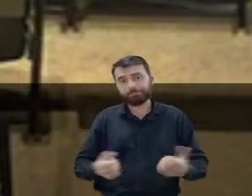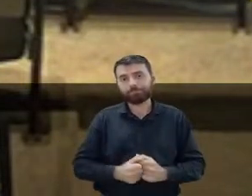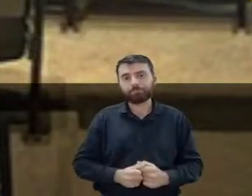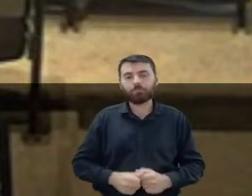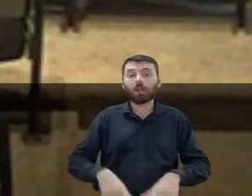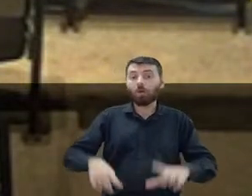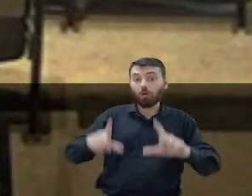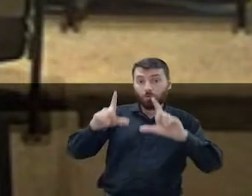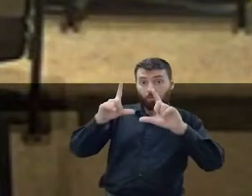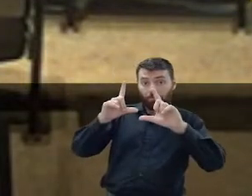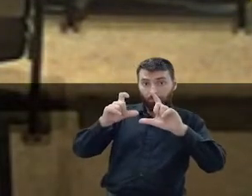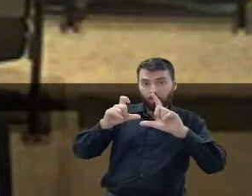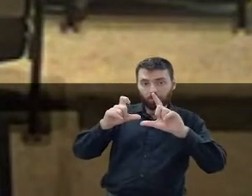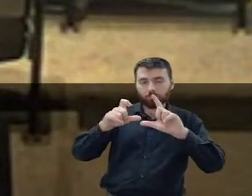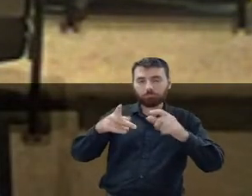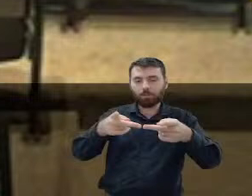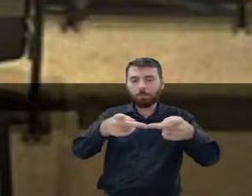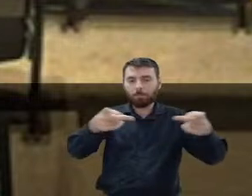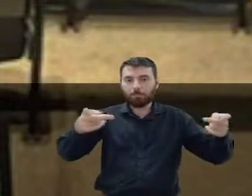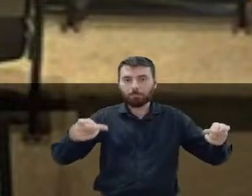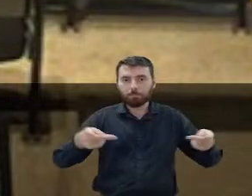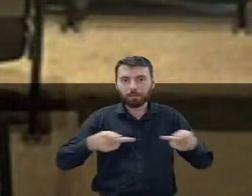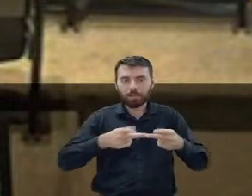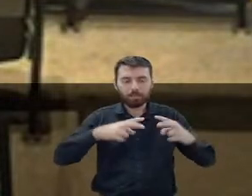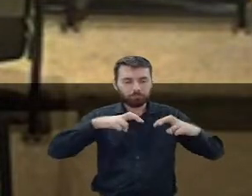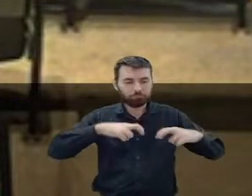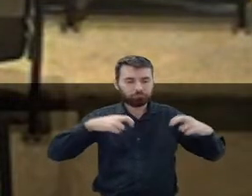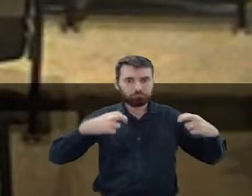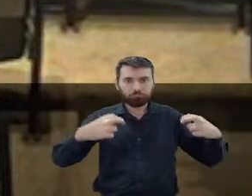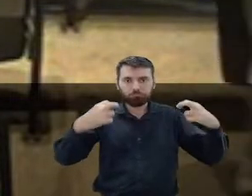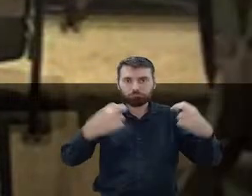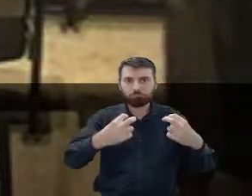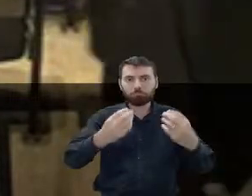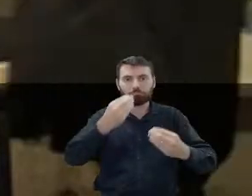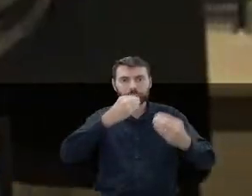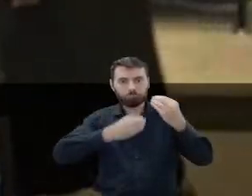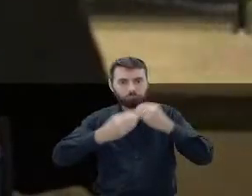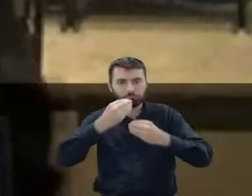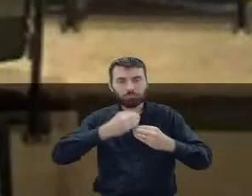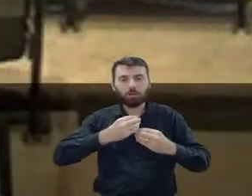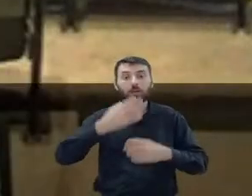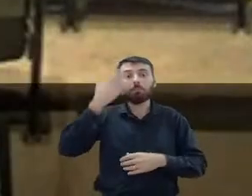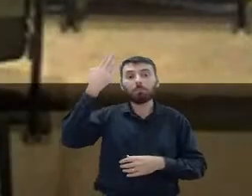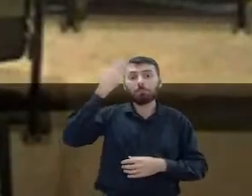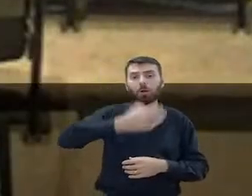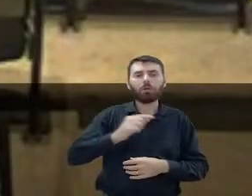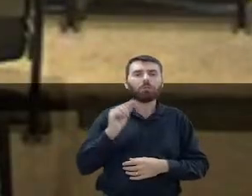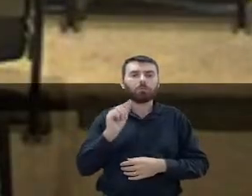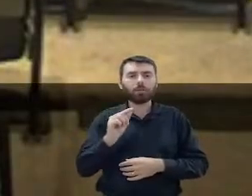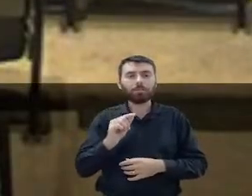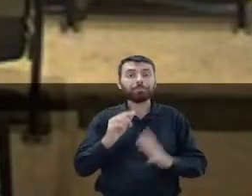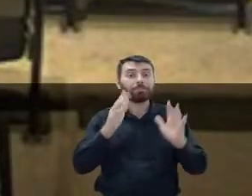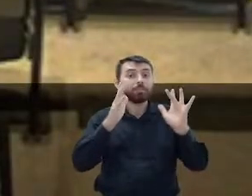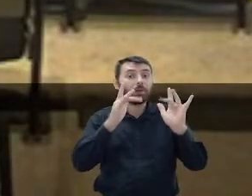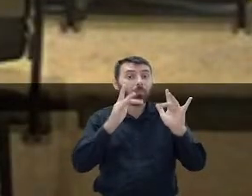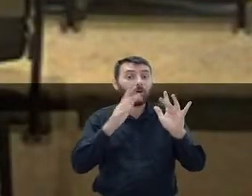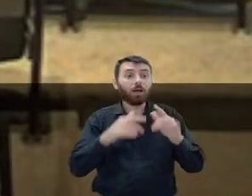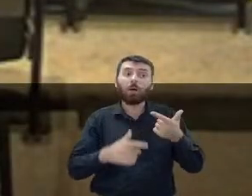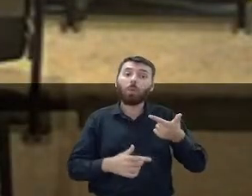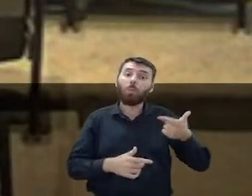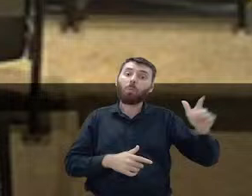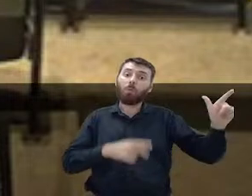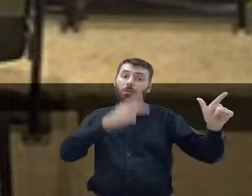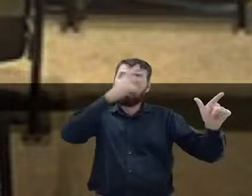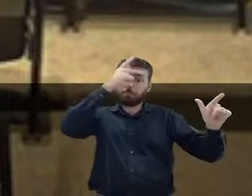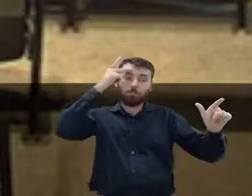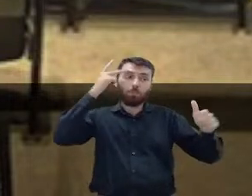em Coxim, juntada pelo próprio reclamado, prova que a namorada dele era outra pessoa, pois a recorrente estava sentada